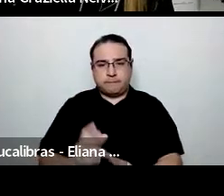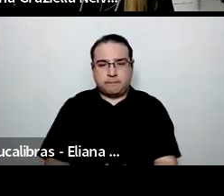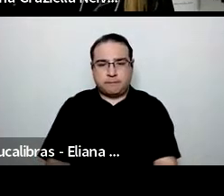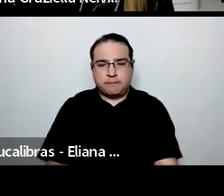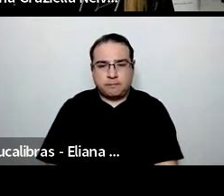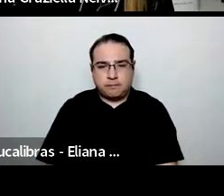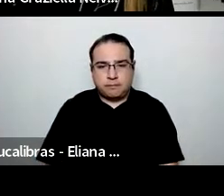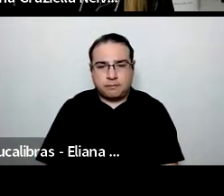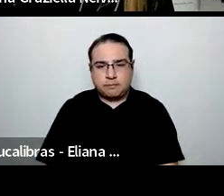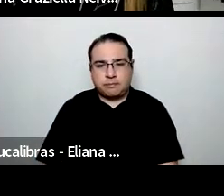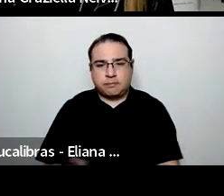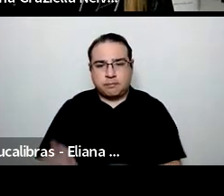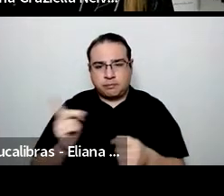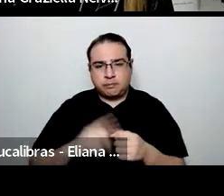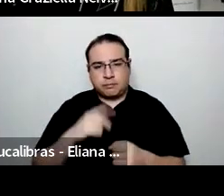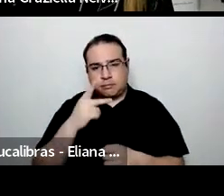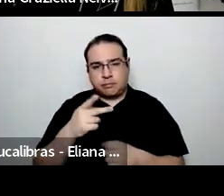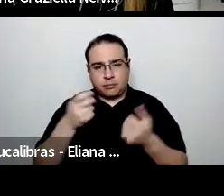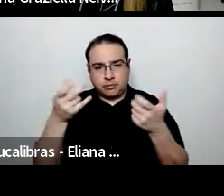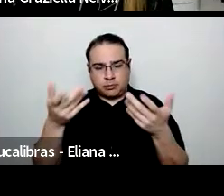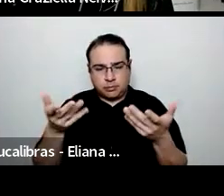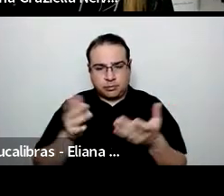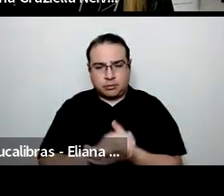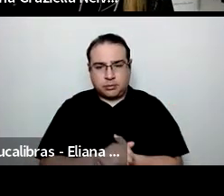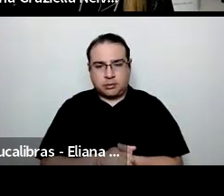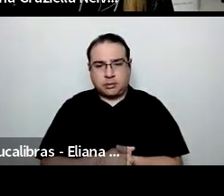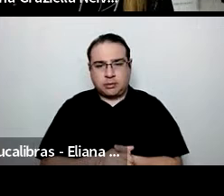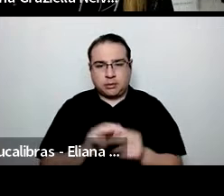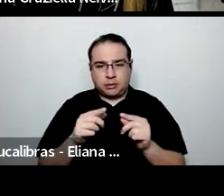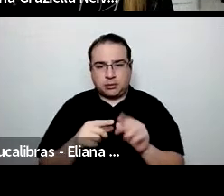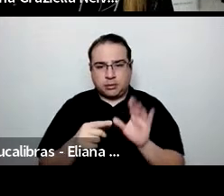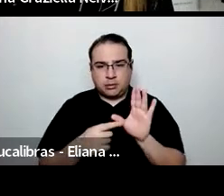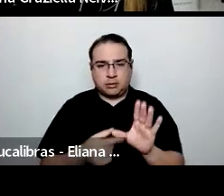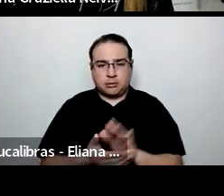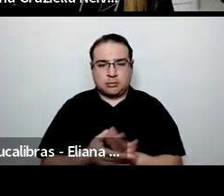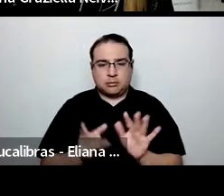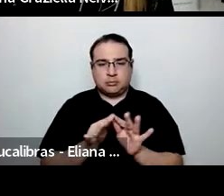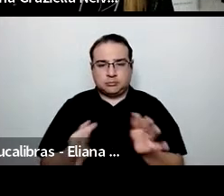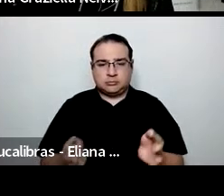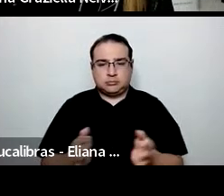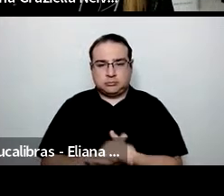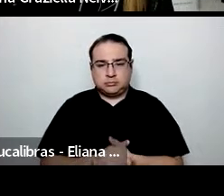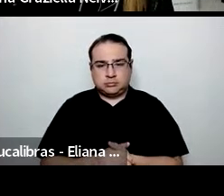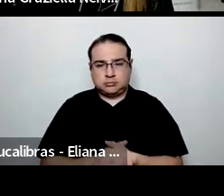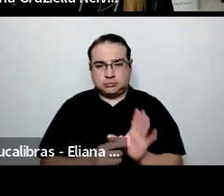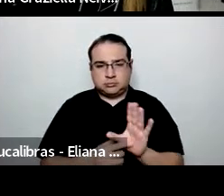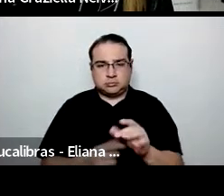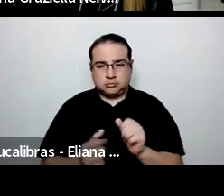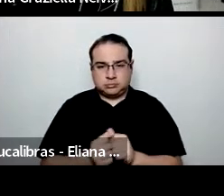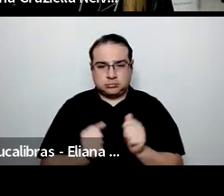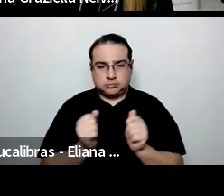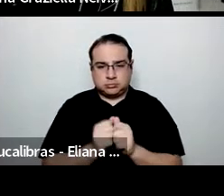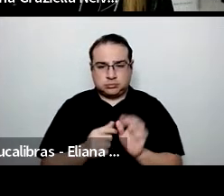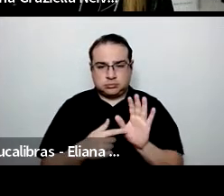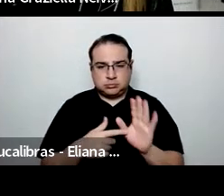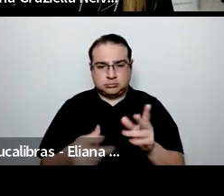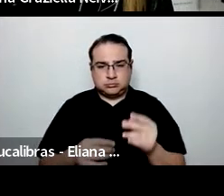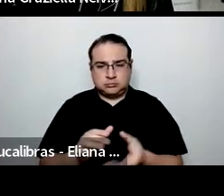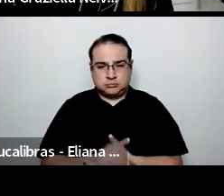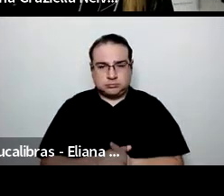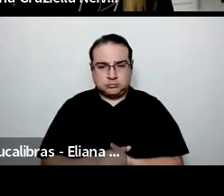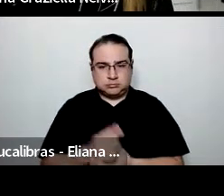levou para a palavra ao senhor relator Sabe dizer que esta muito simples as contas foram desaprovados e imprimir a